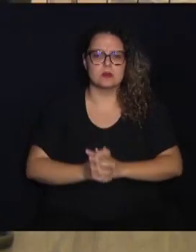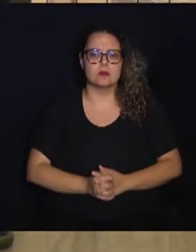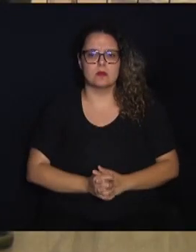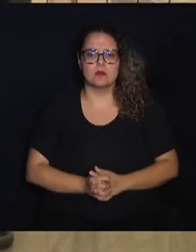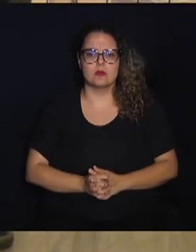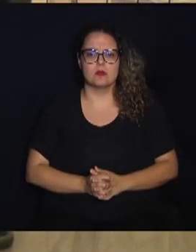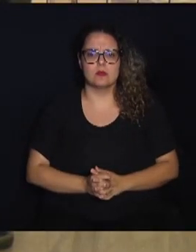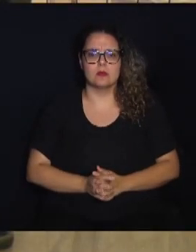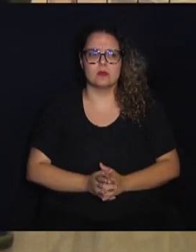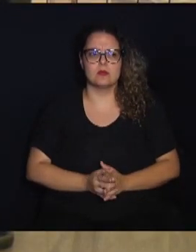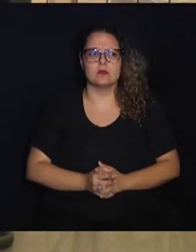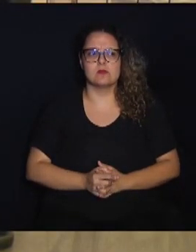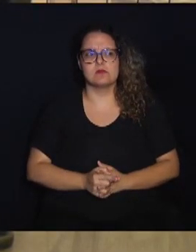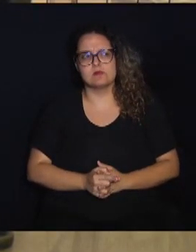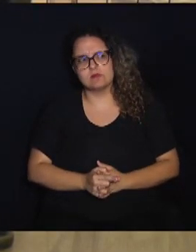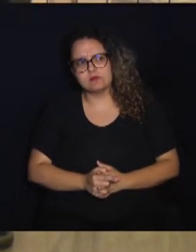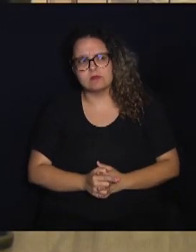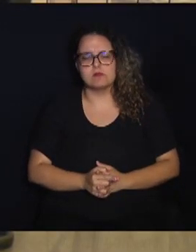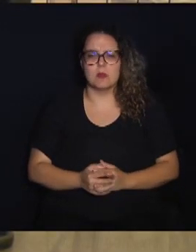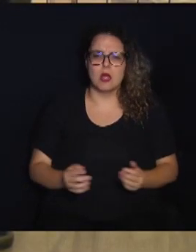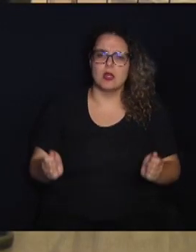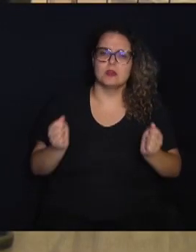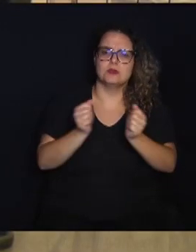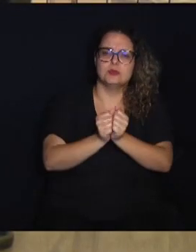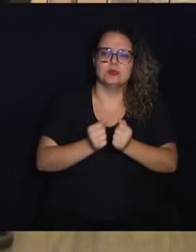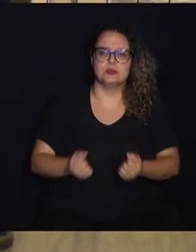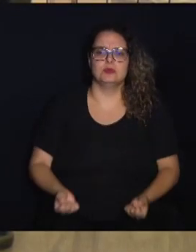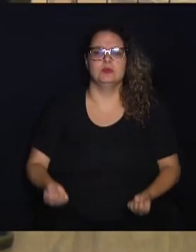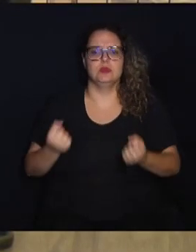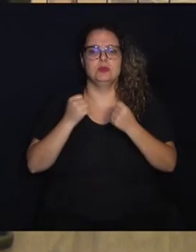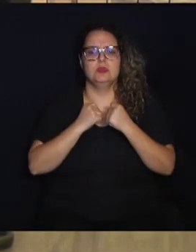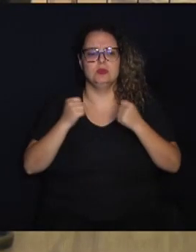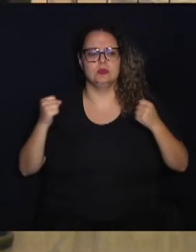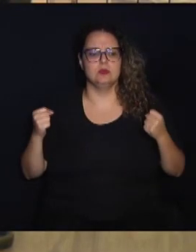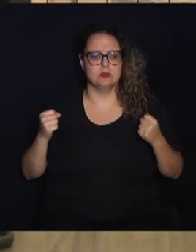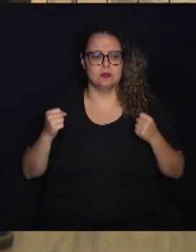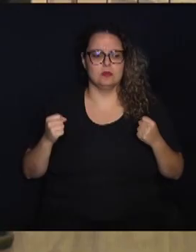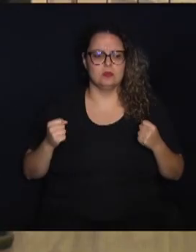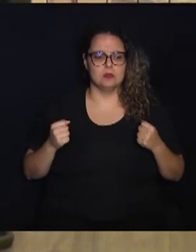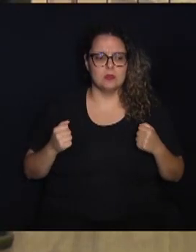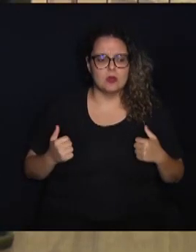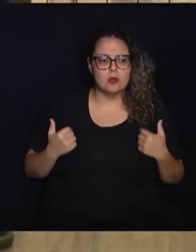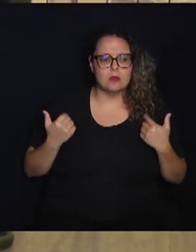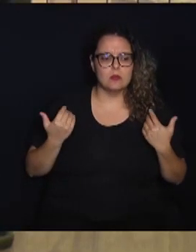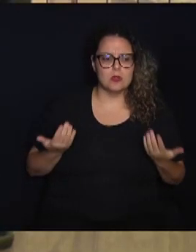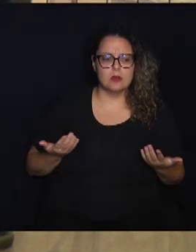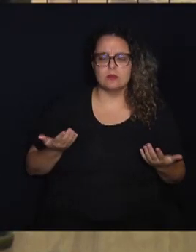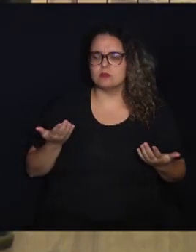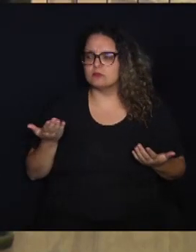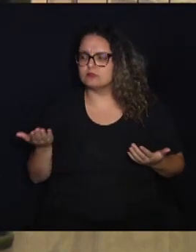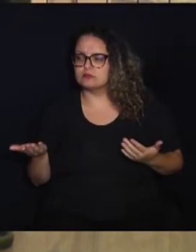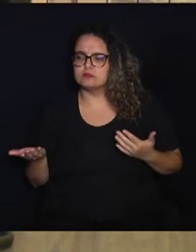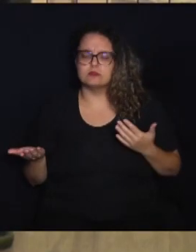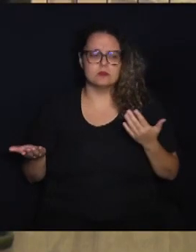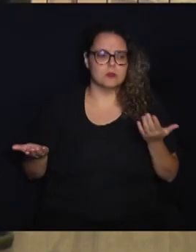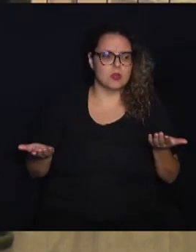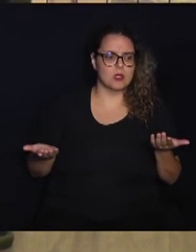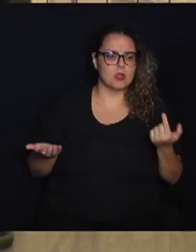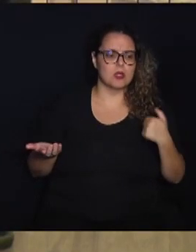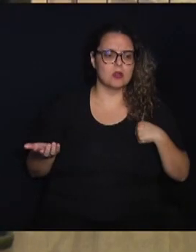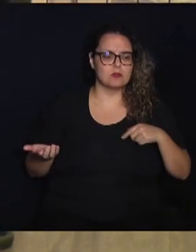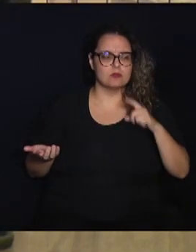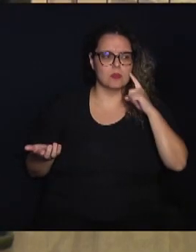e pensar em aliar a atividade física, para que lado eu tenho que ir? Eu tenho que pensar, olha, eu vou